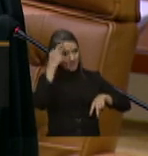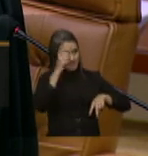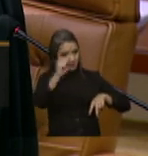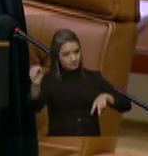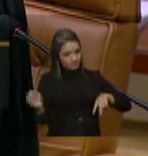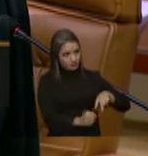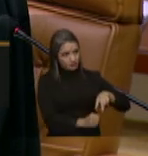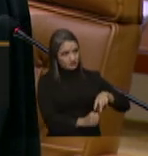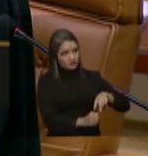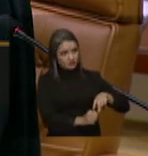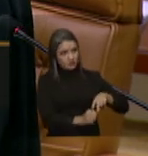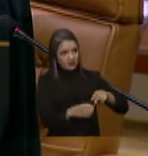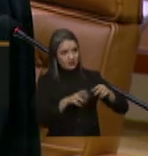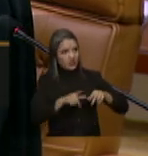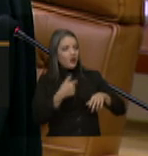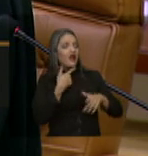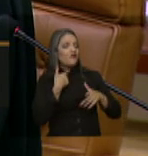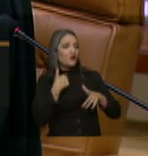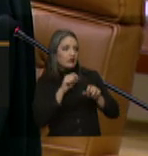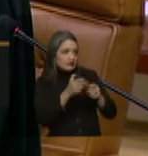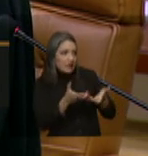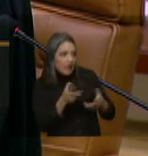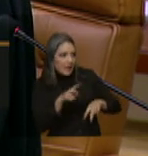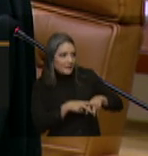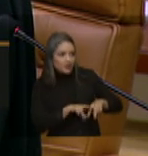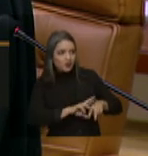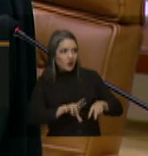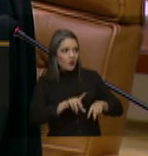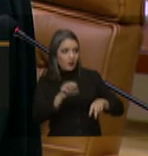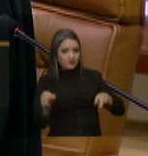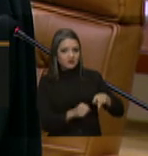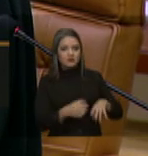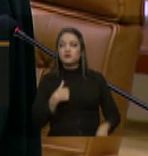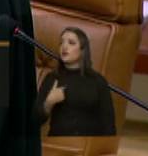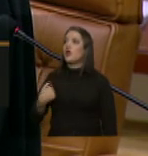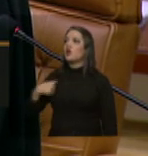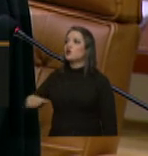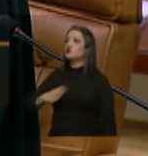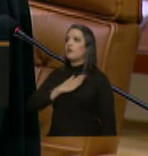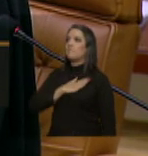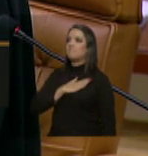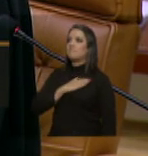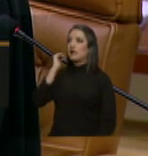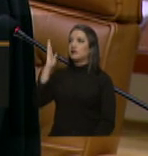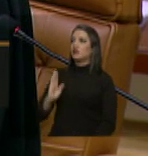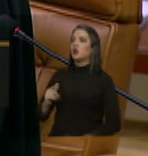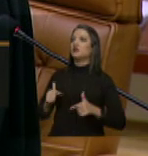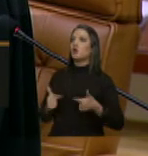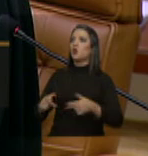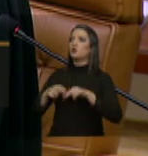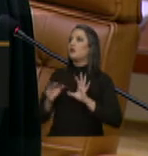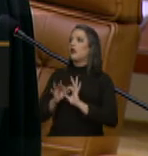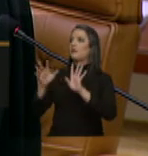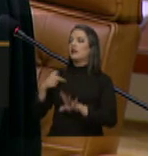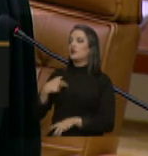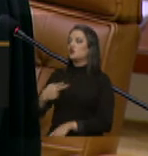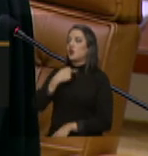trazida aqui contra a vontade e essa pessoa disse não eu sou um patriota que luta pela Liberdade eu não posso ser